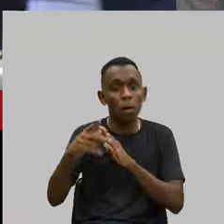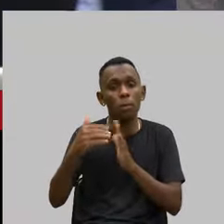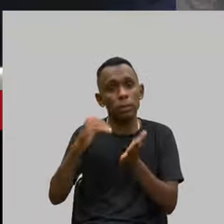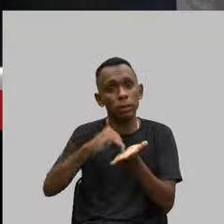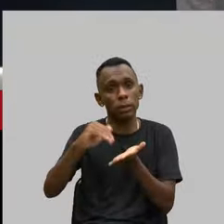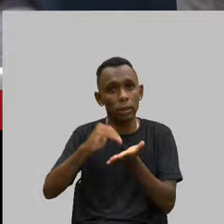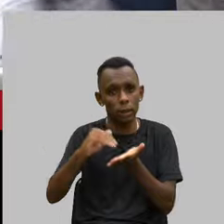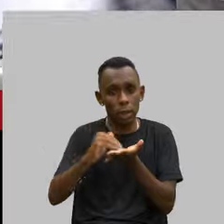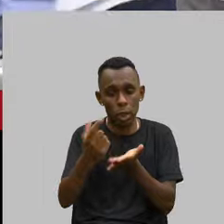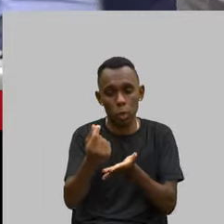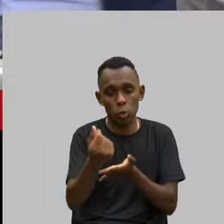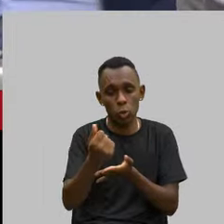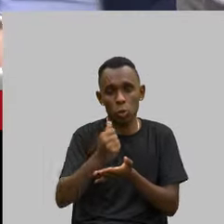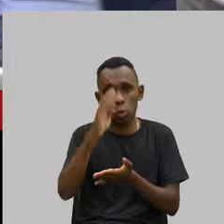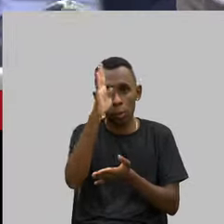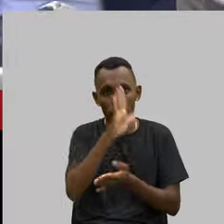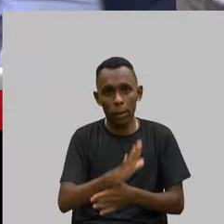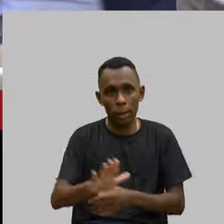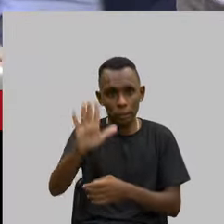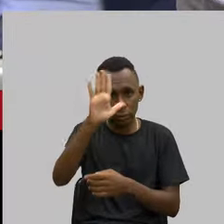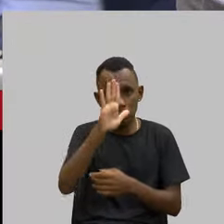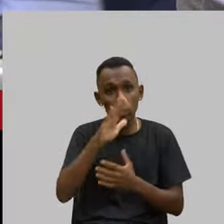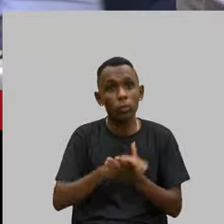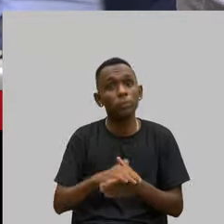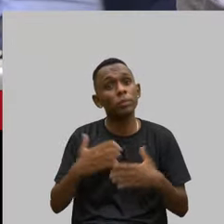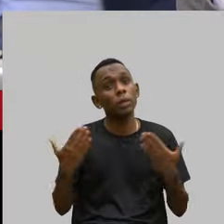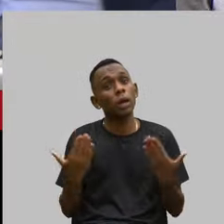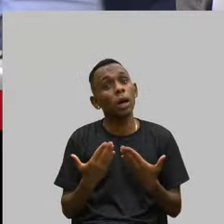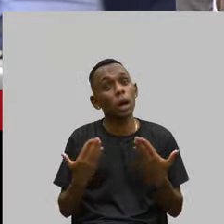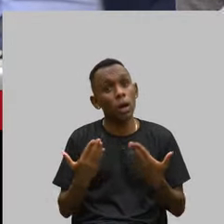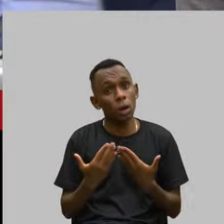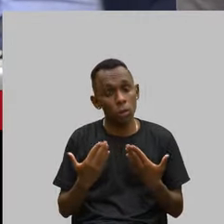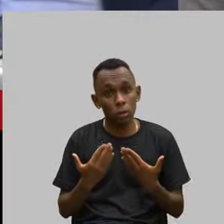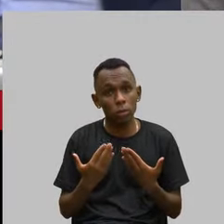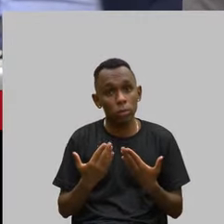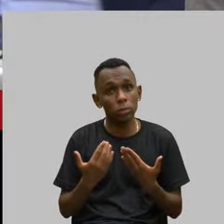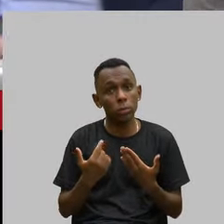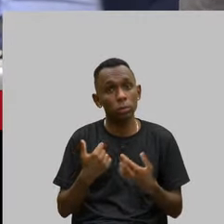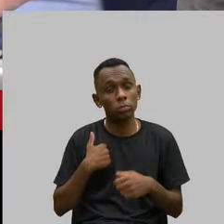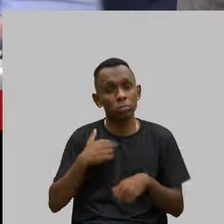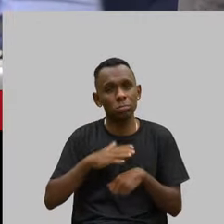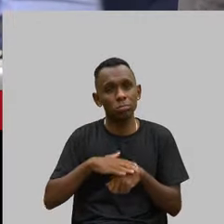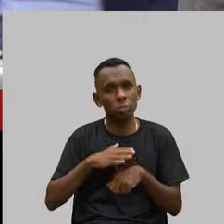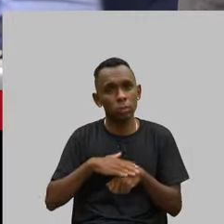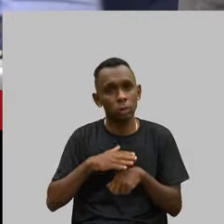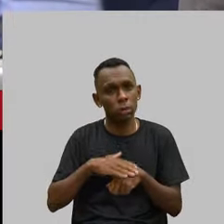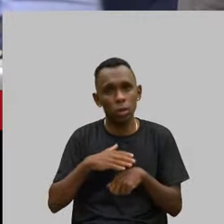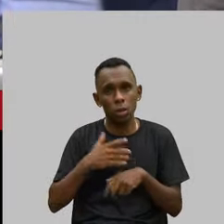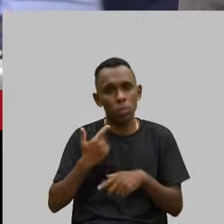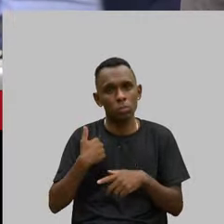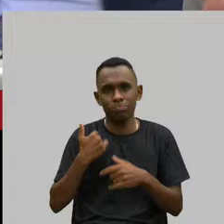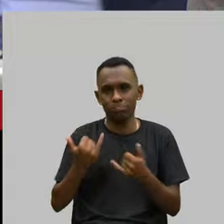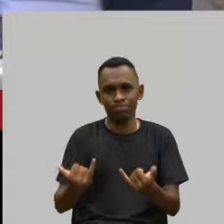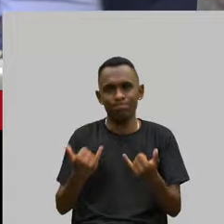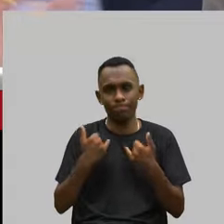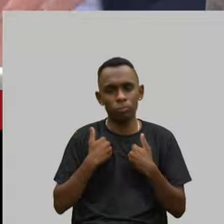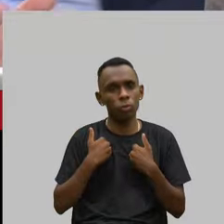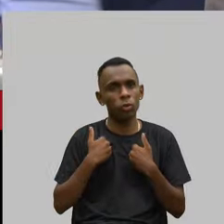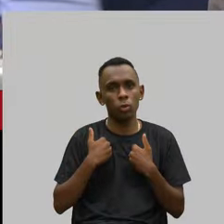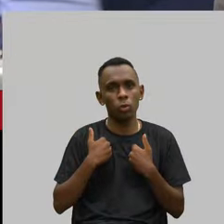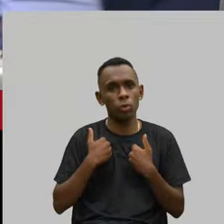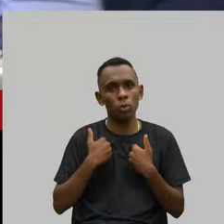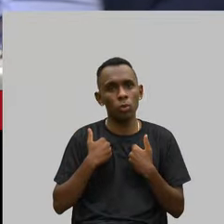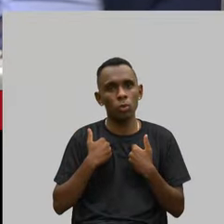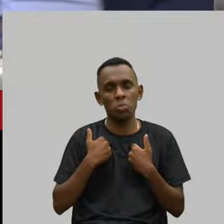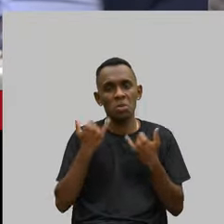Nacional E aí Nós entramos na questão da Goldman sax eu não não não foi contratado pelo Estado tá não tenho